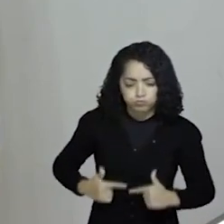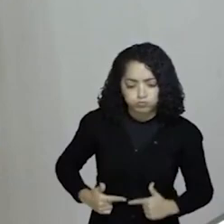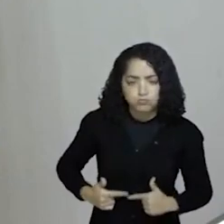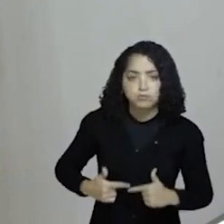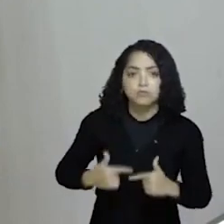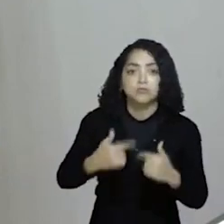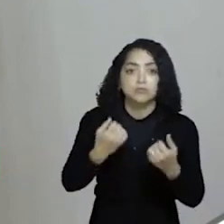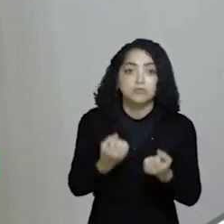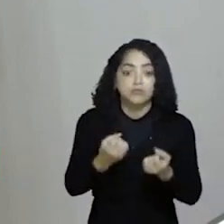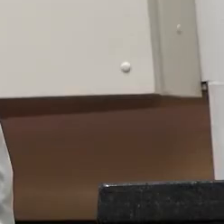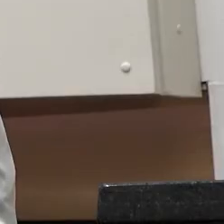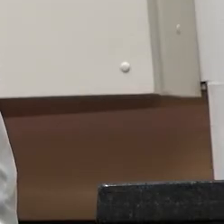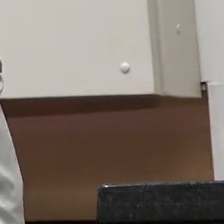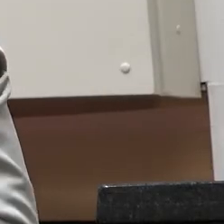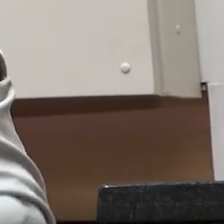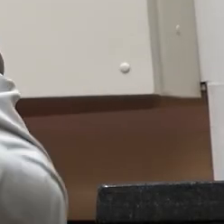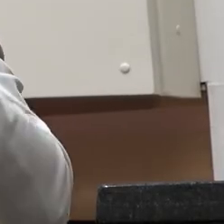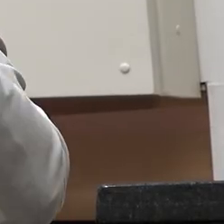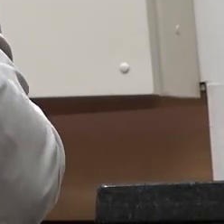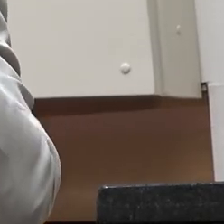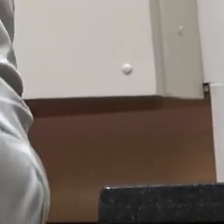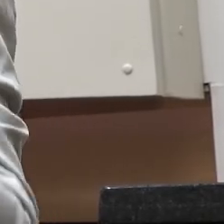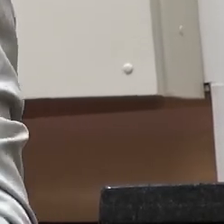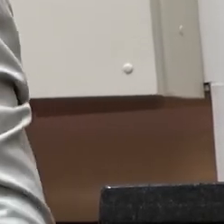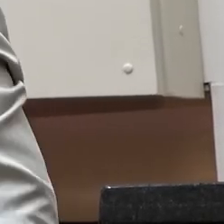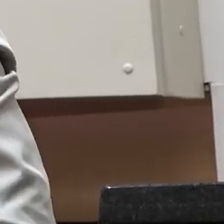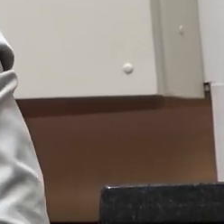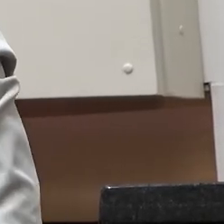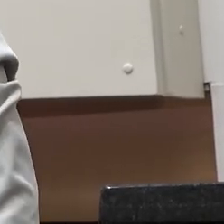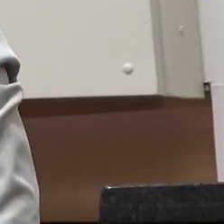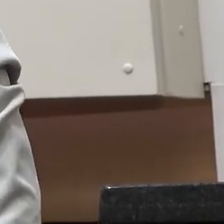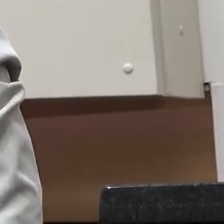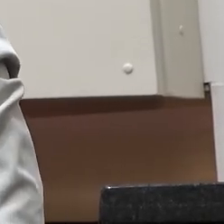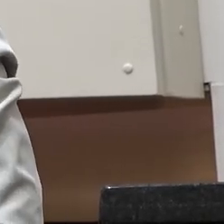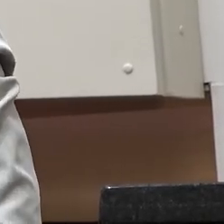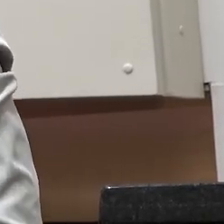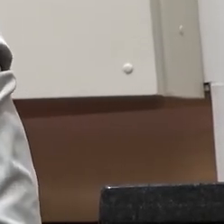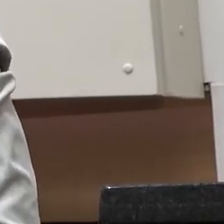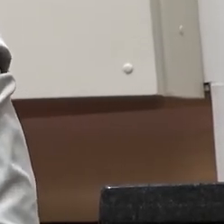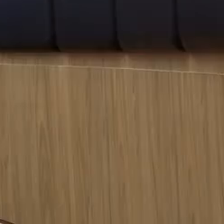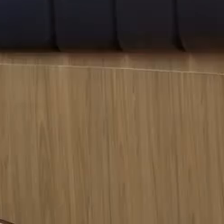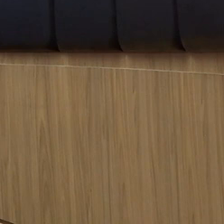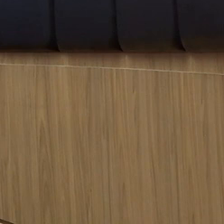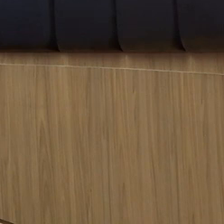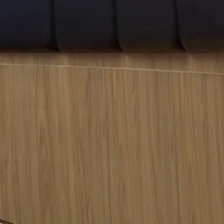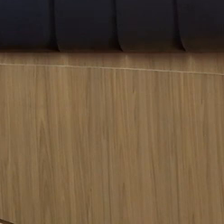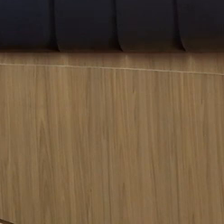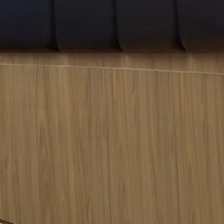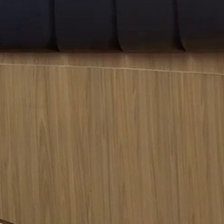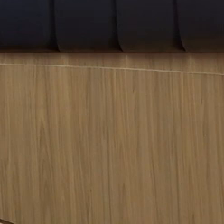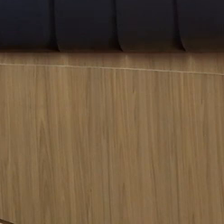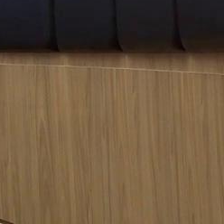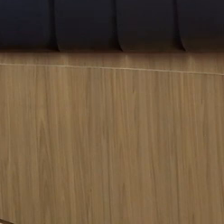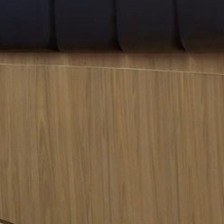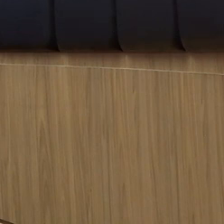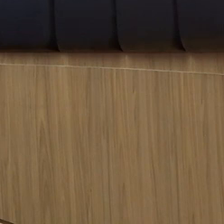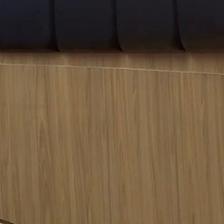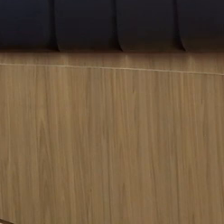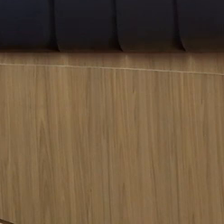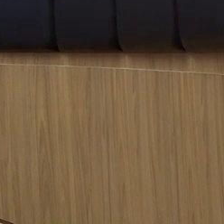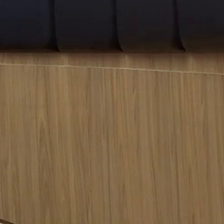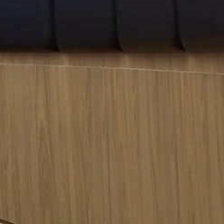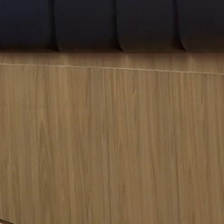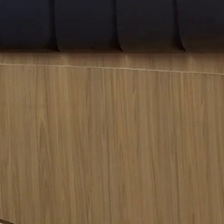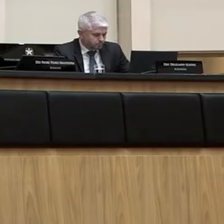vou explicar o lado B também. O deputado Marquito fez um balanço do trabalho realizado no primeiro semestre deste ano